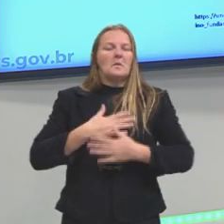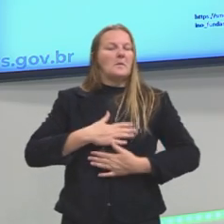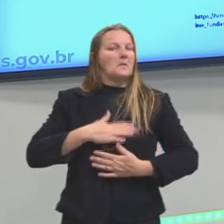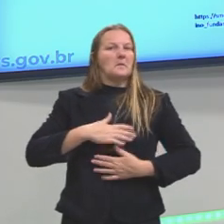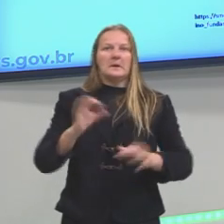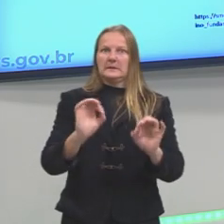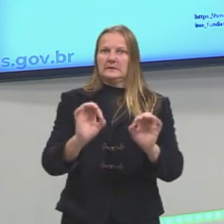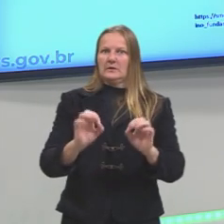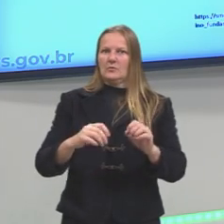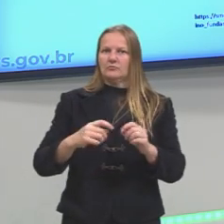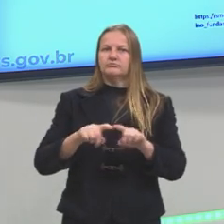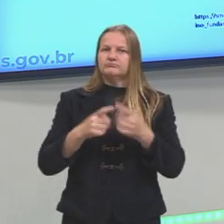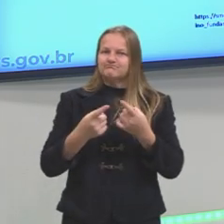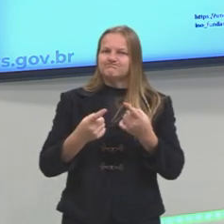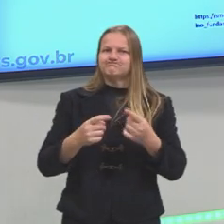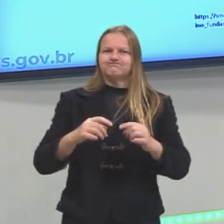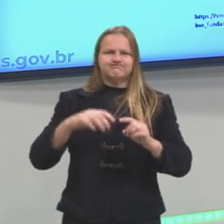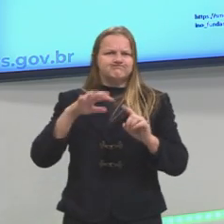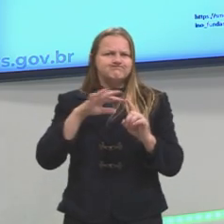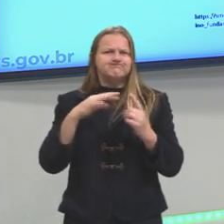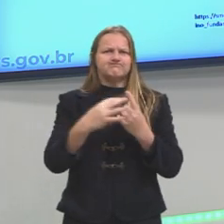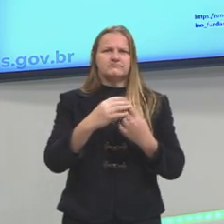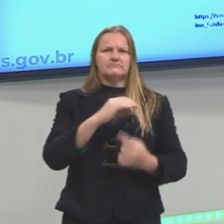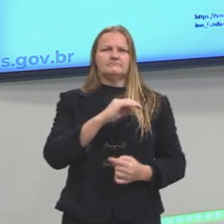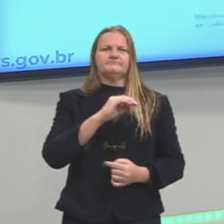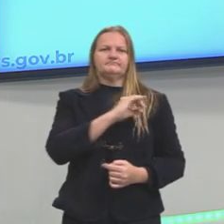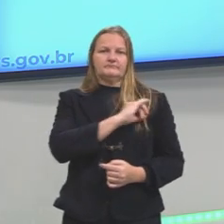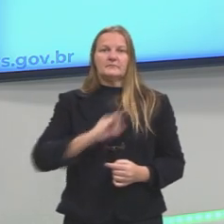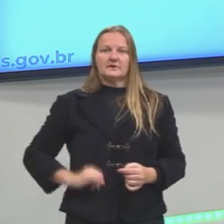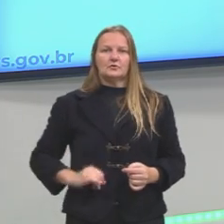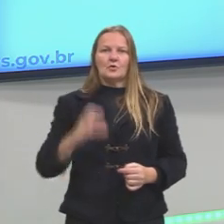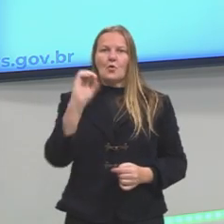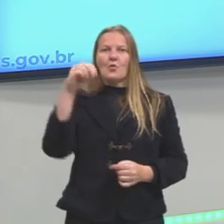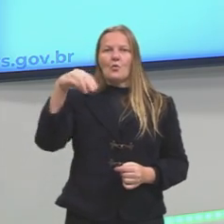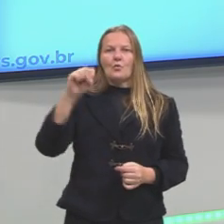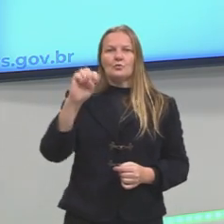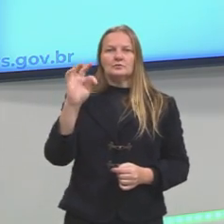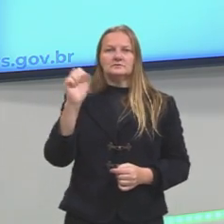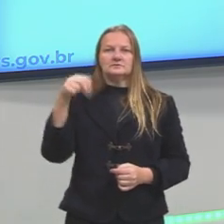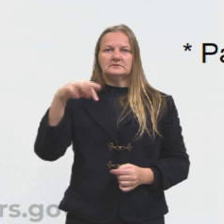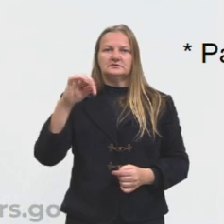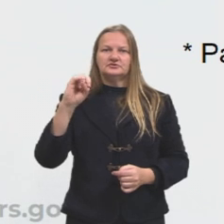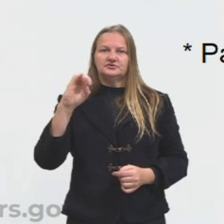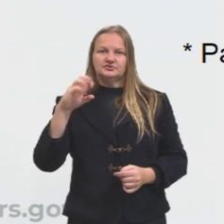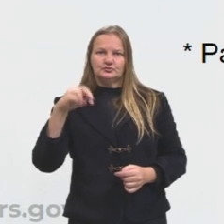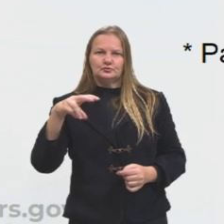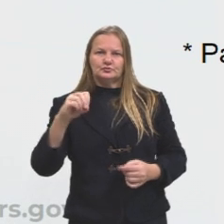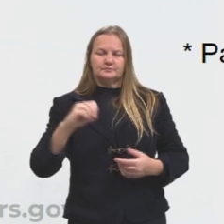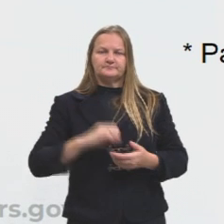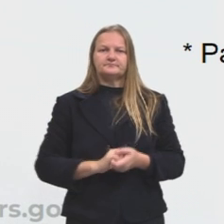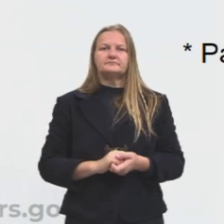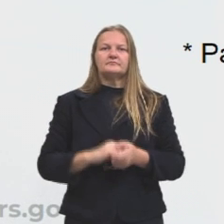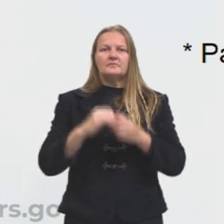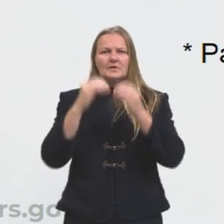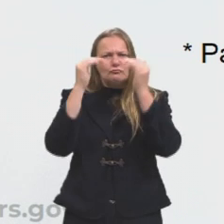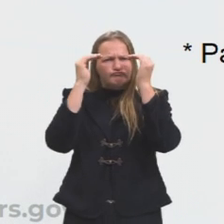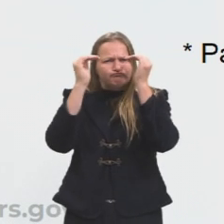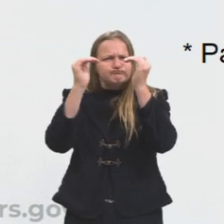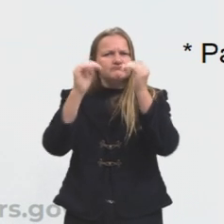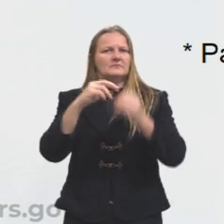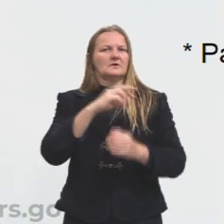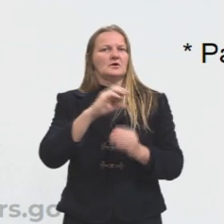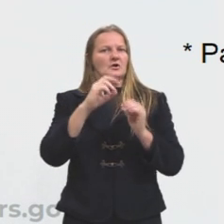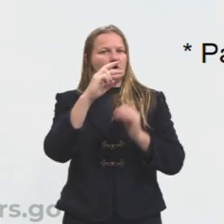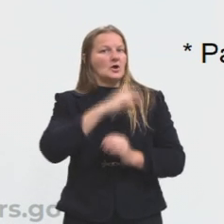mas eles passam Ser Reconhecido com o Imperador Constantino Ok reconhecida como religião ela ela